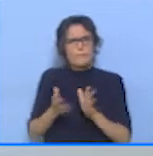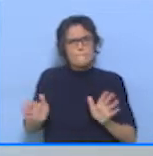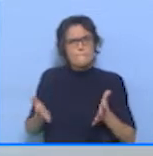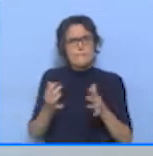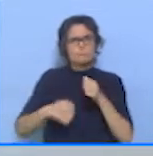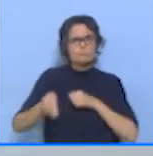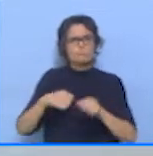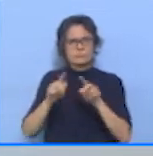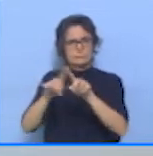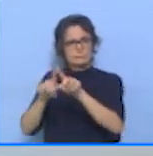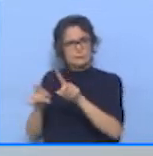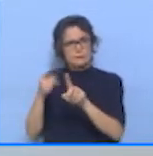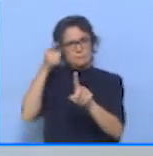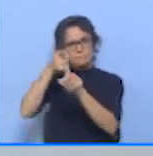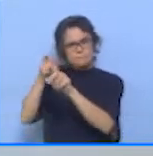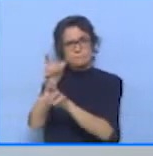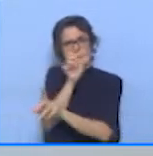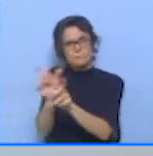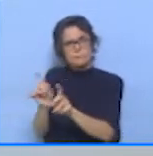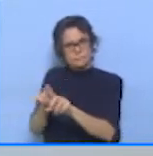para públicos também diferentes.